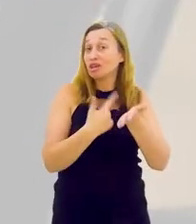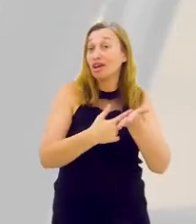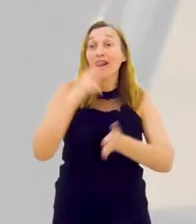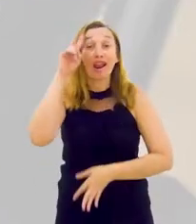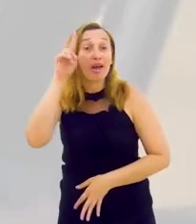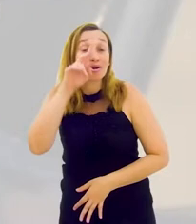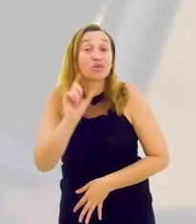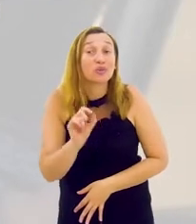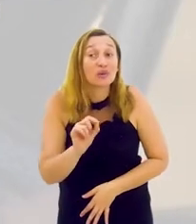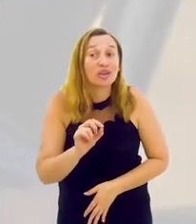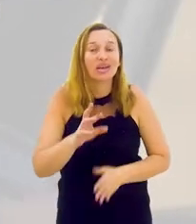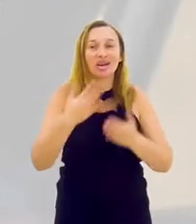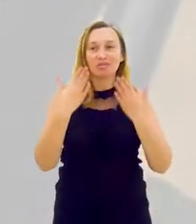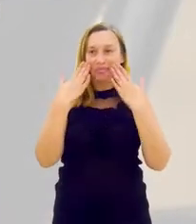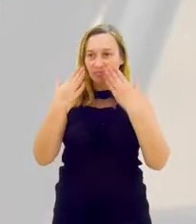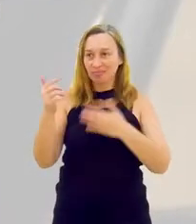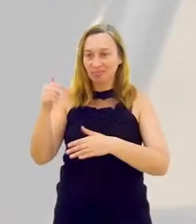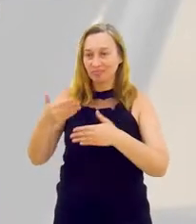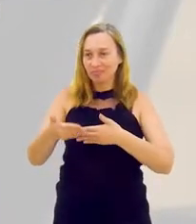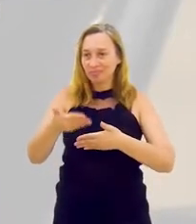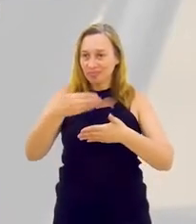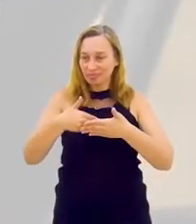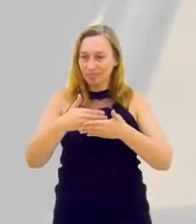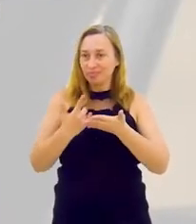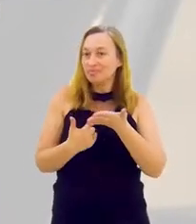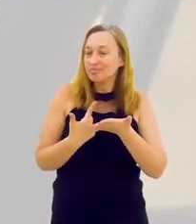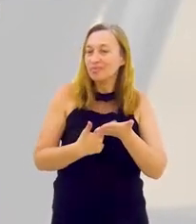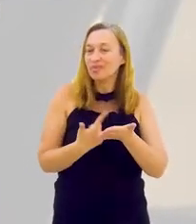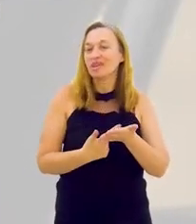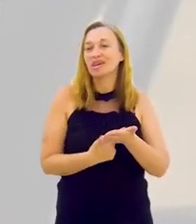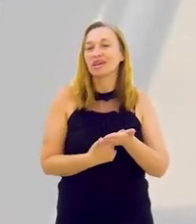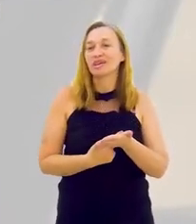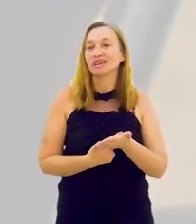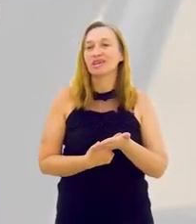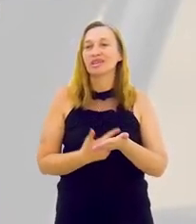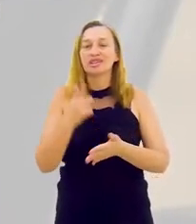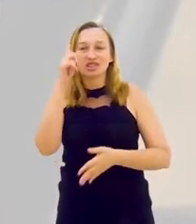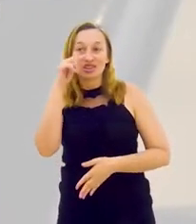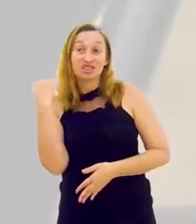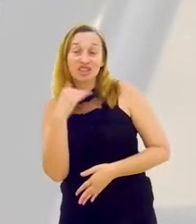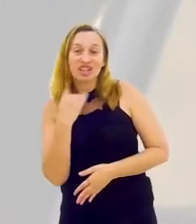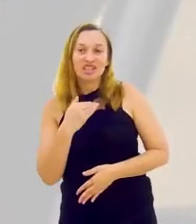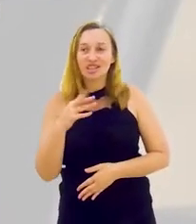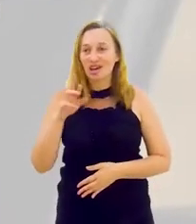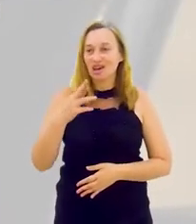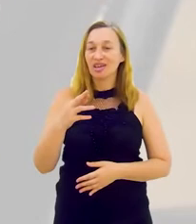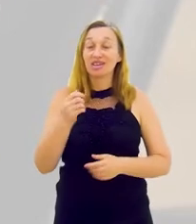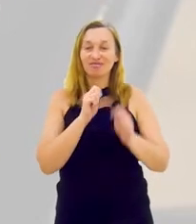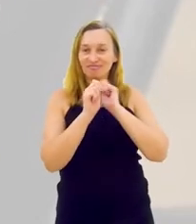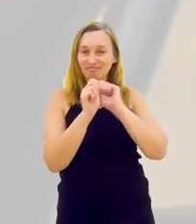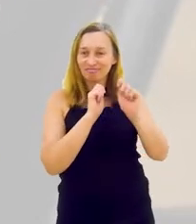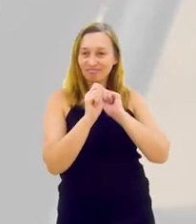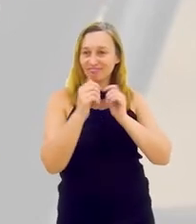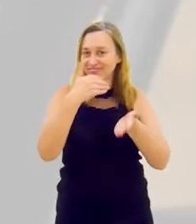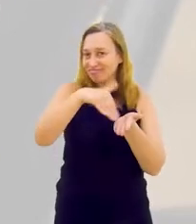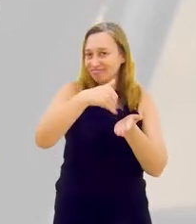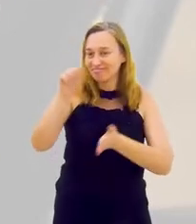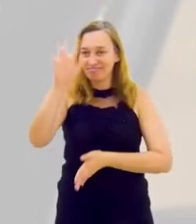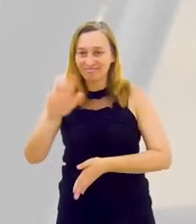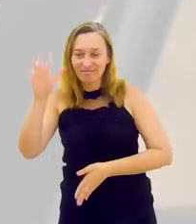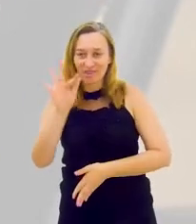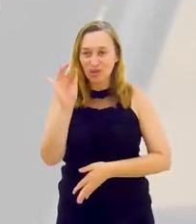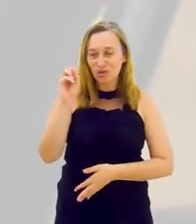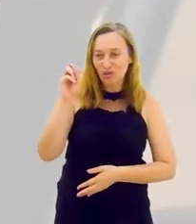lembrando que a apresentação do livro aqui atrás foi feita, vou ler aqui, ó, pela Geisa Rocha, jornalista, secretária-geral